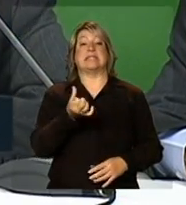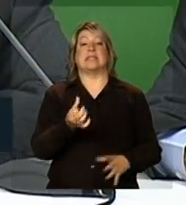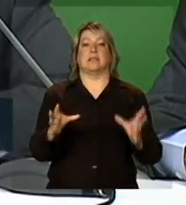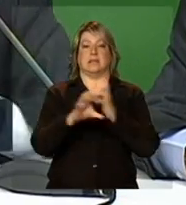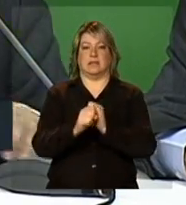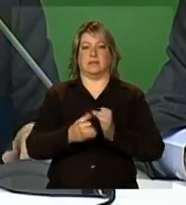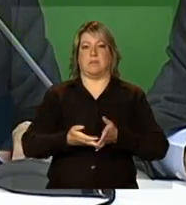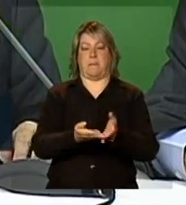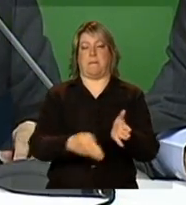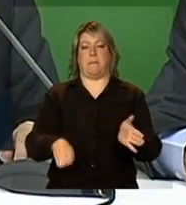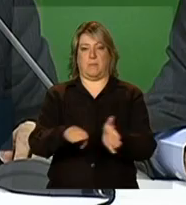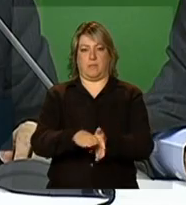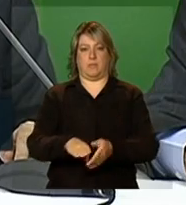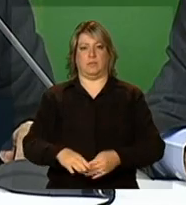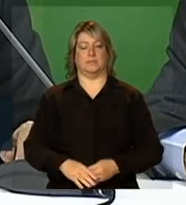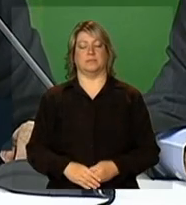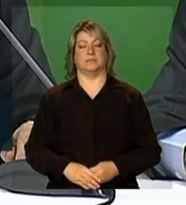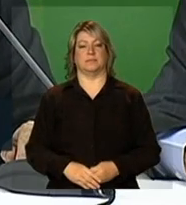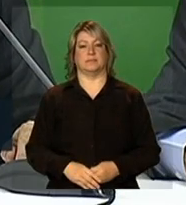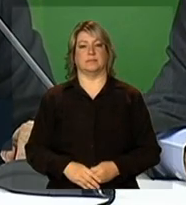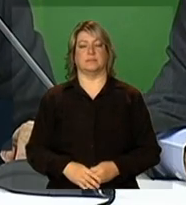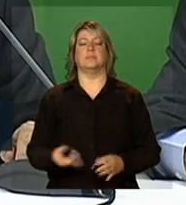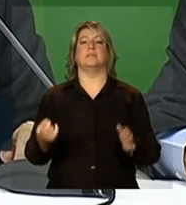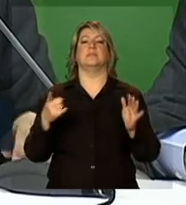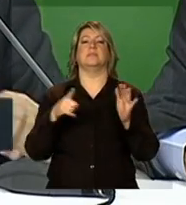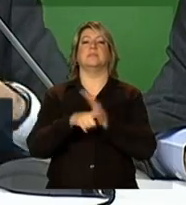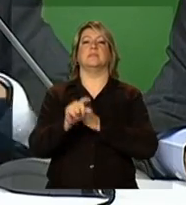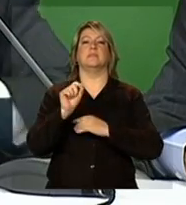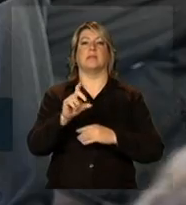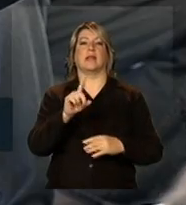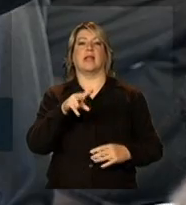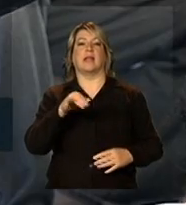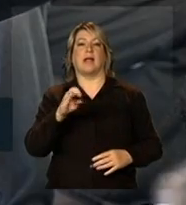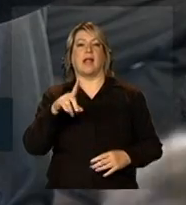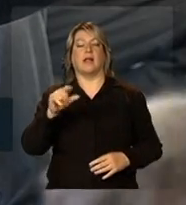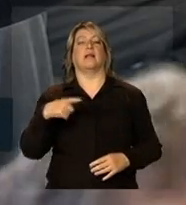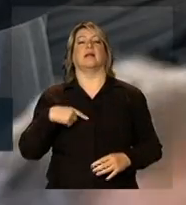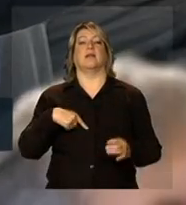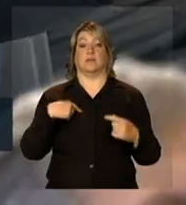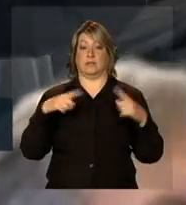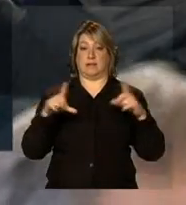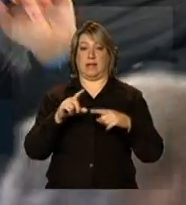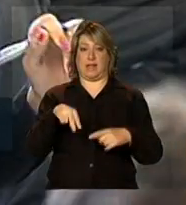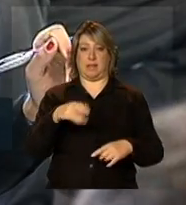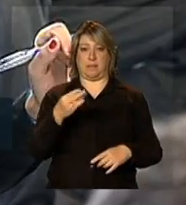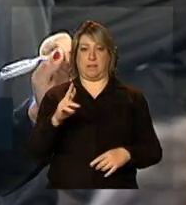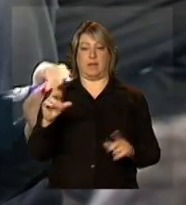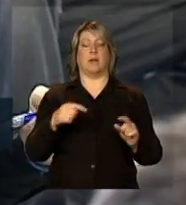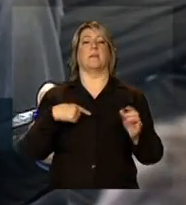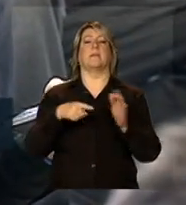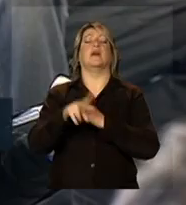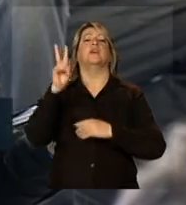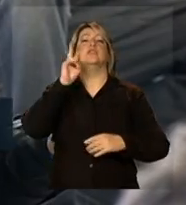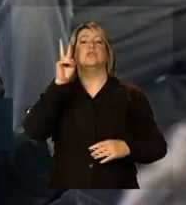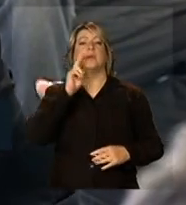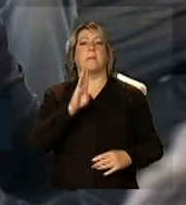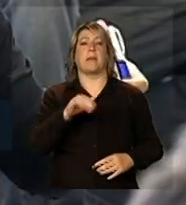Grande. Ministro, Daniela Almeida, da TVNBR. Sobre a questão do financiamento pelo